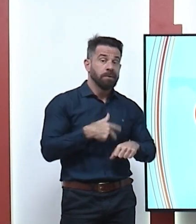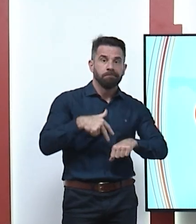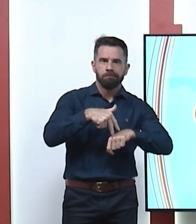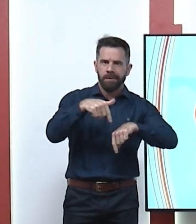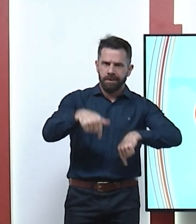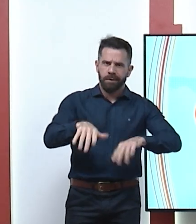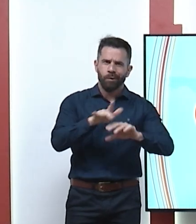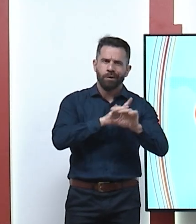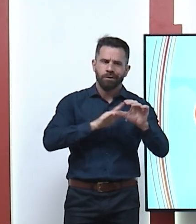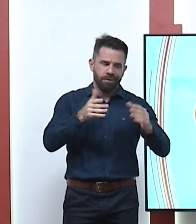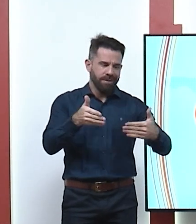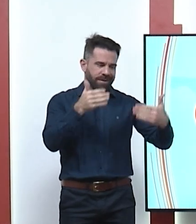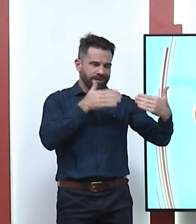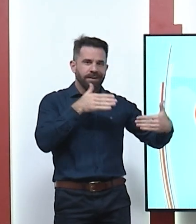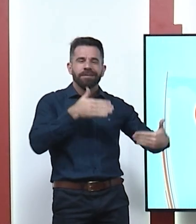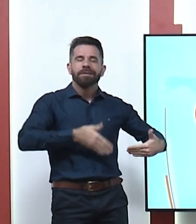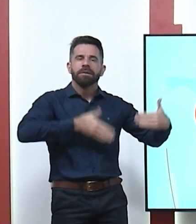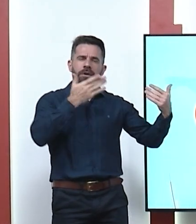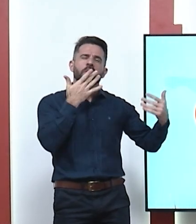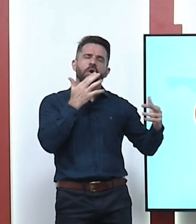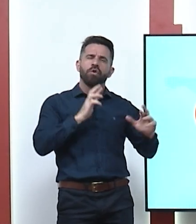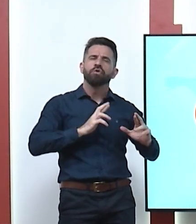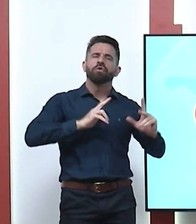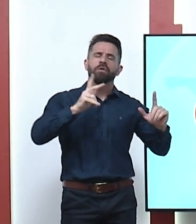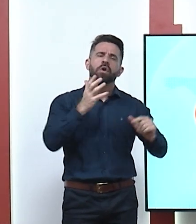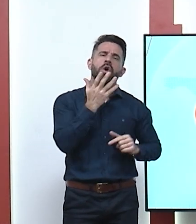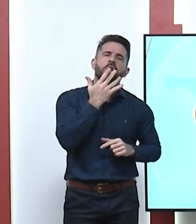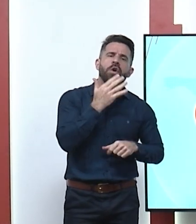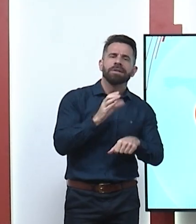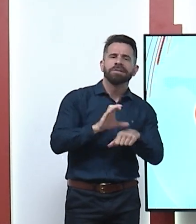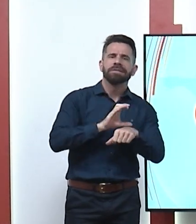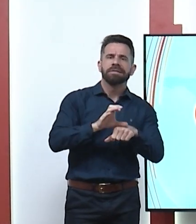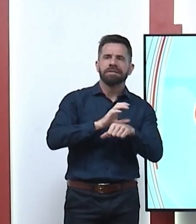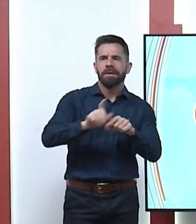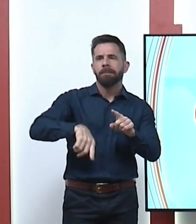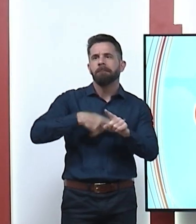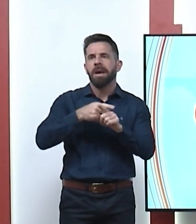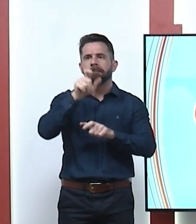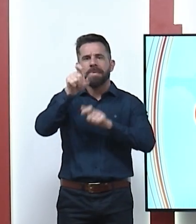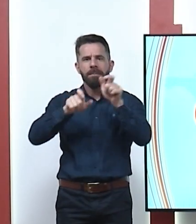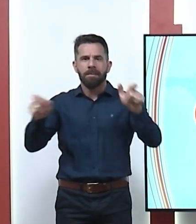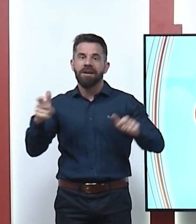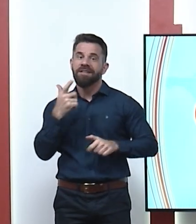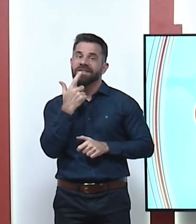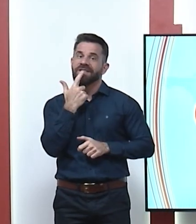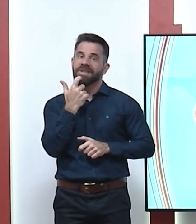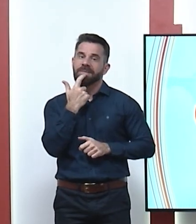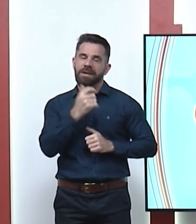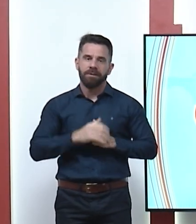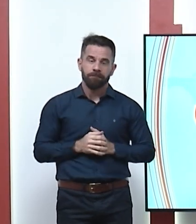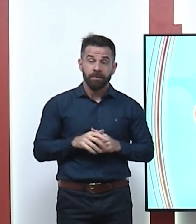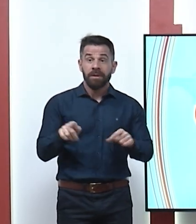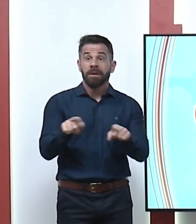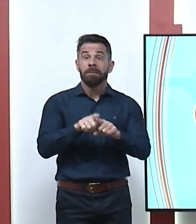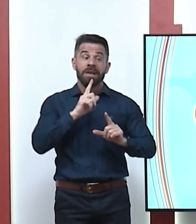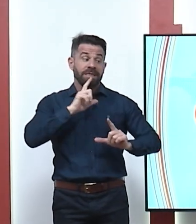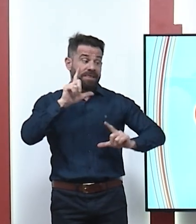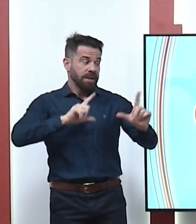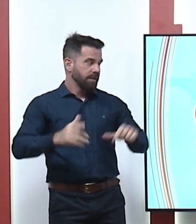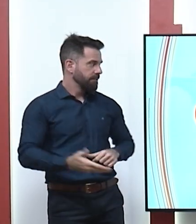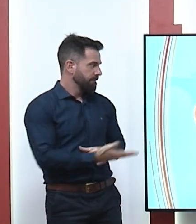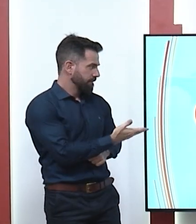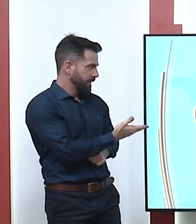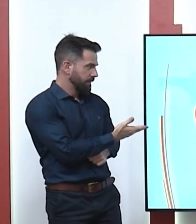pé e atrás está o cenário, que tem a cor cinza com listras vermelhas. Também há uma tela bem grande